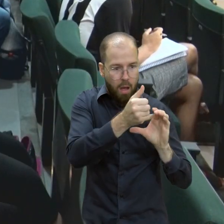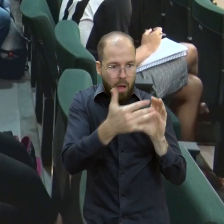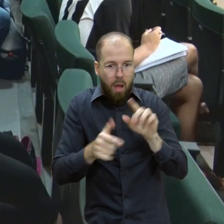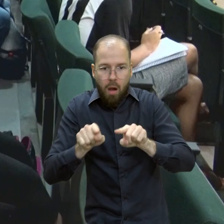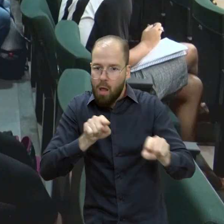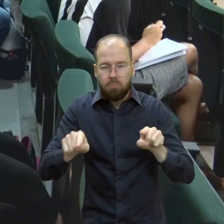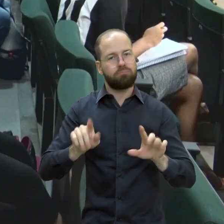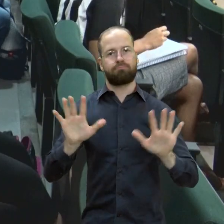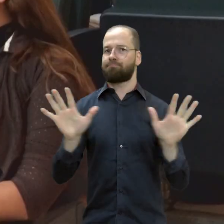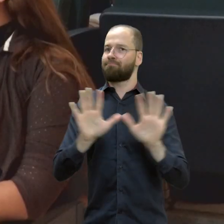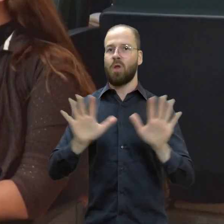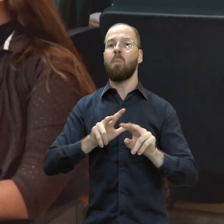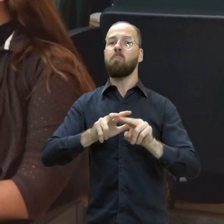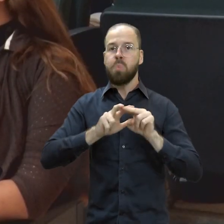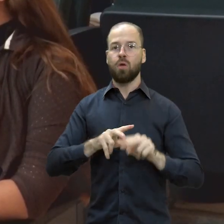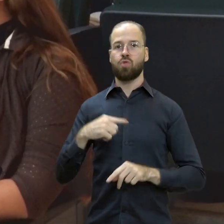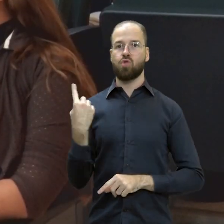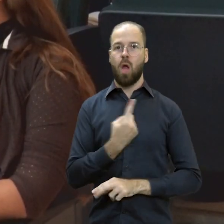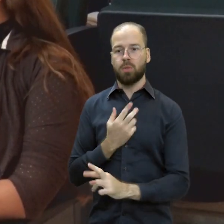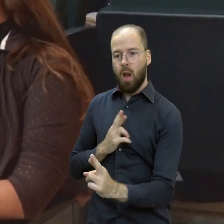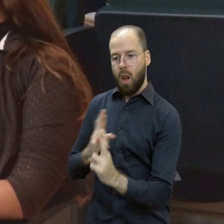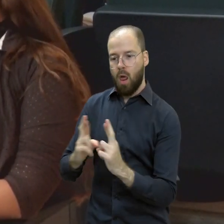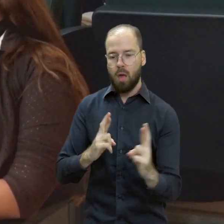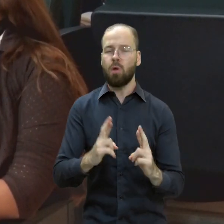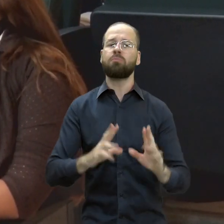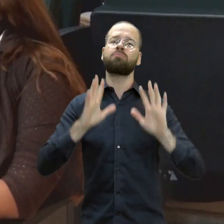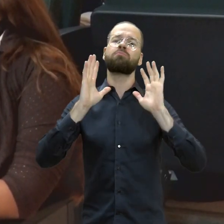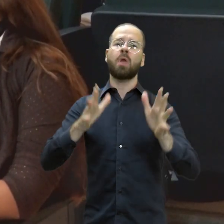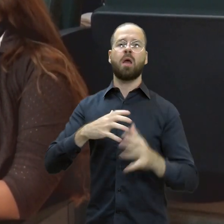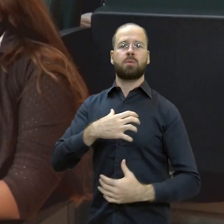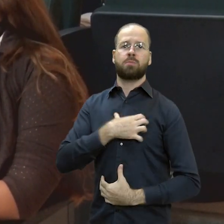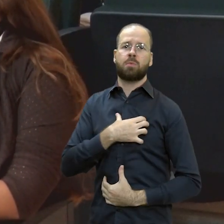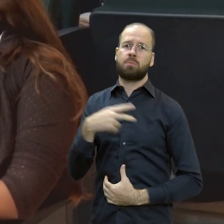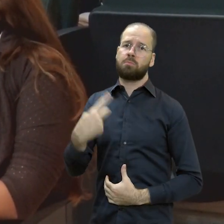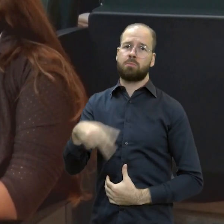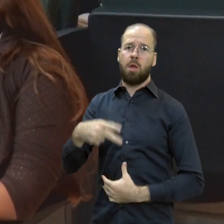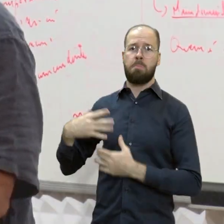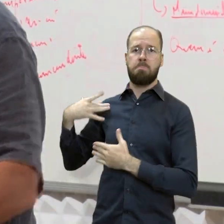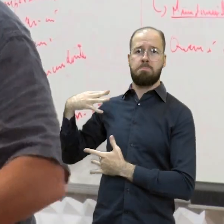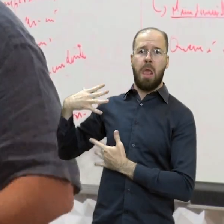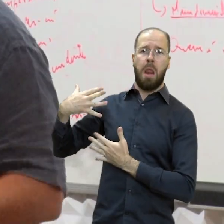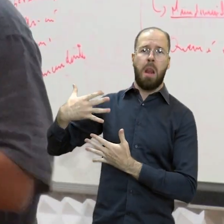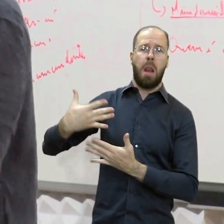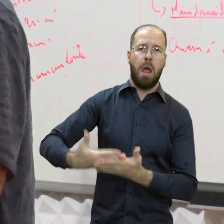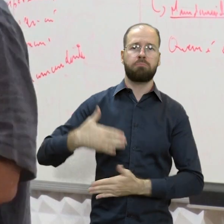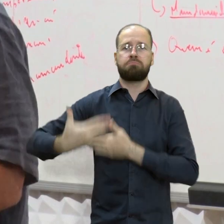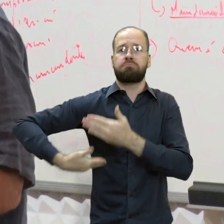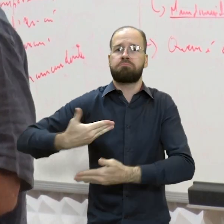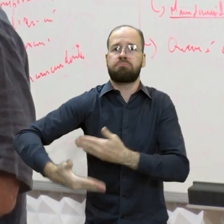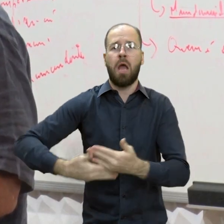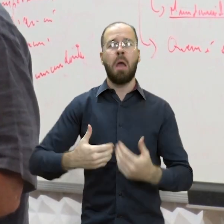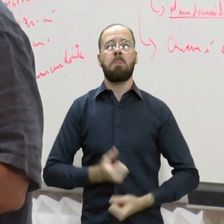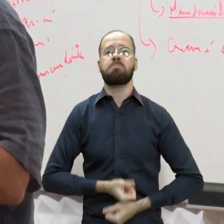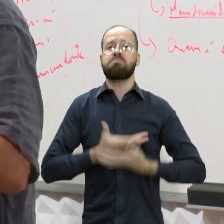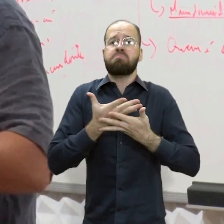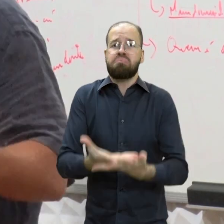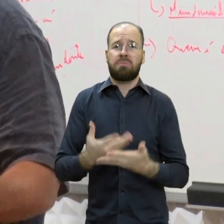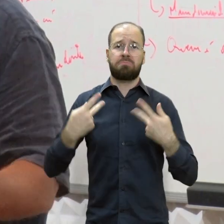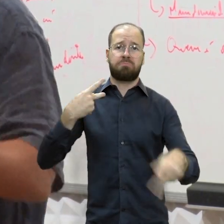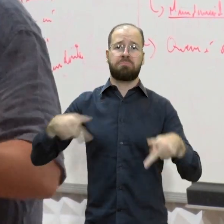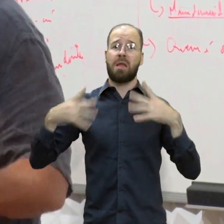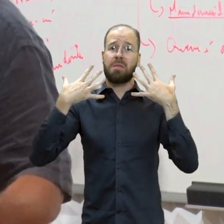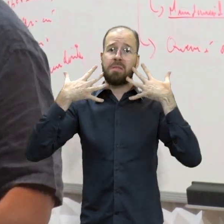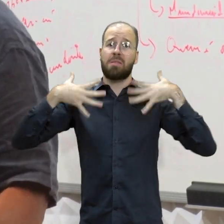modos de ser nos quais as coisas se manifestam, né? e por isso trabalhar esses diferentes